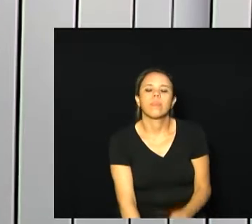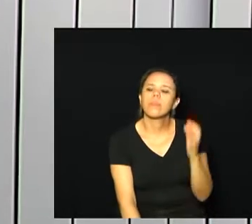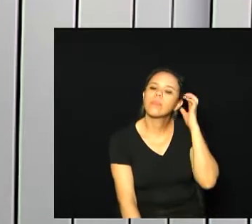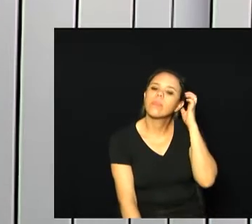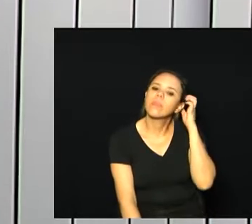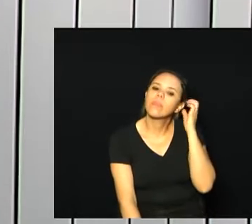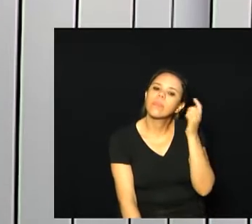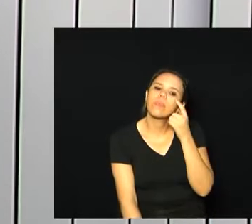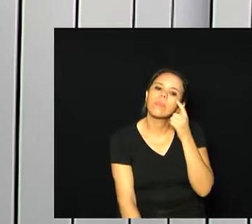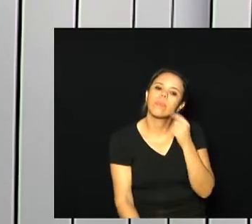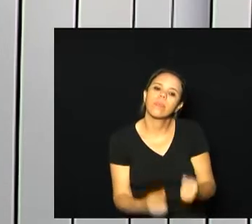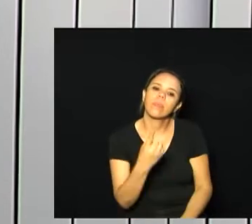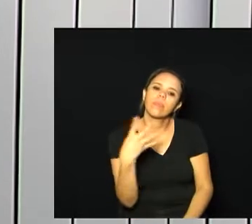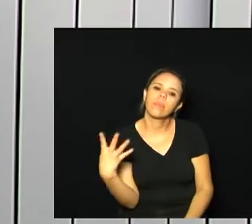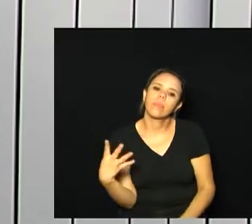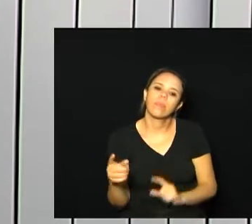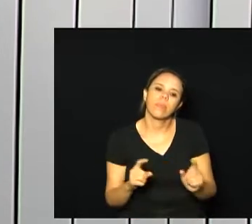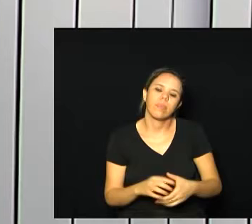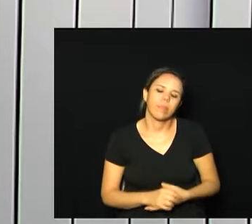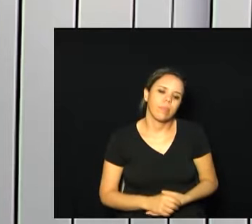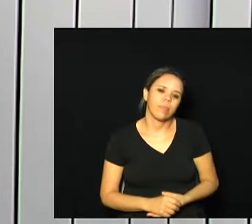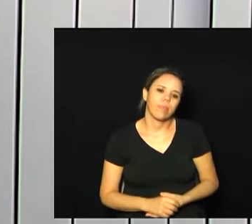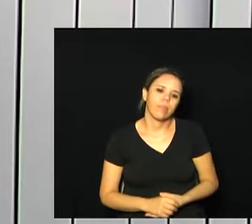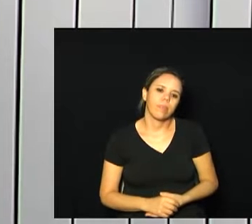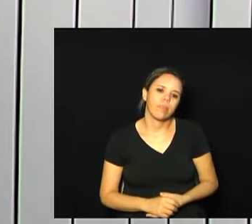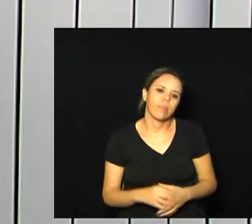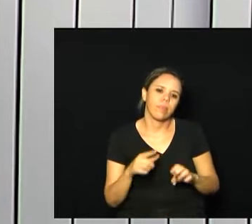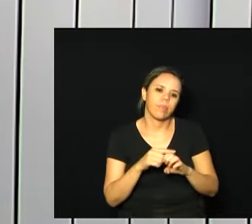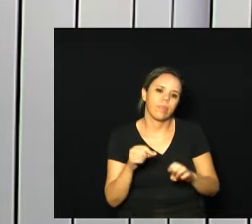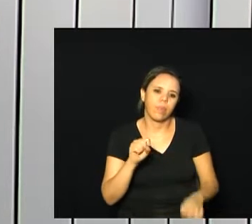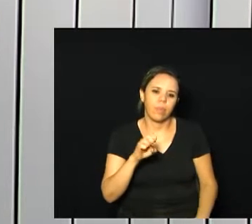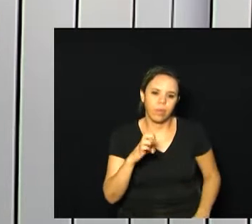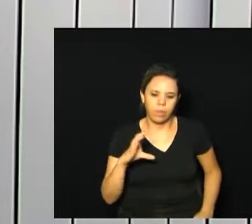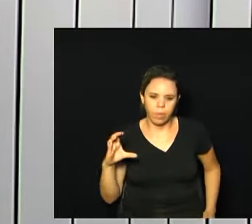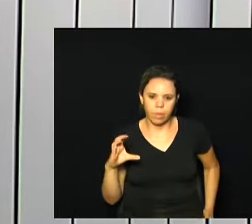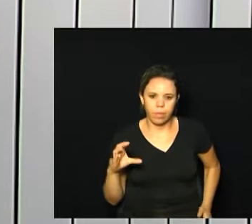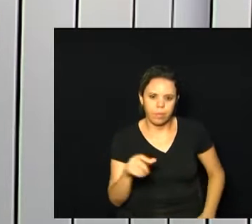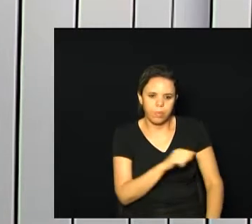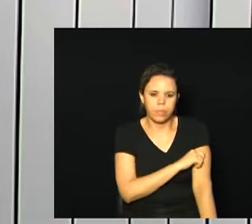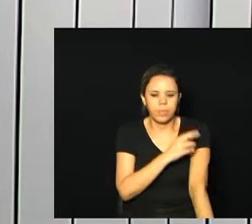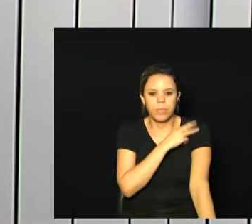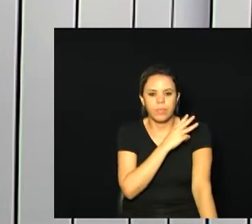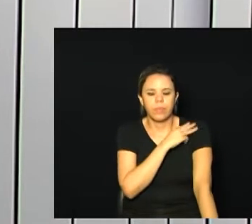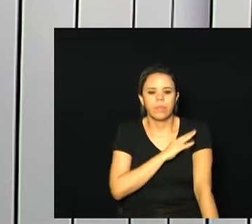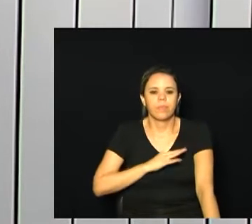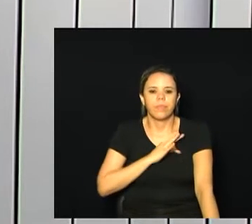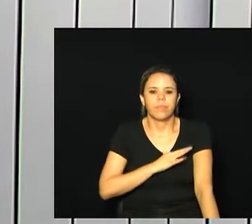E olha só, na 14ª edição do Empreenda Senac, um aluno do ensino médio